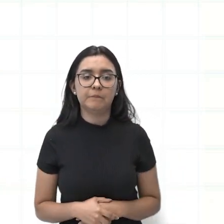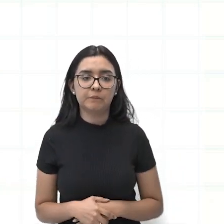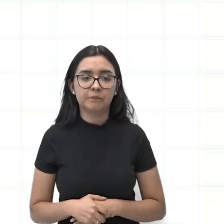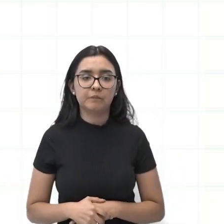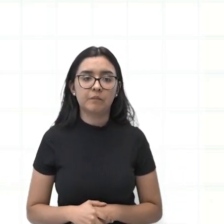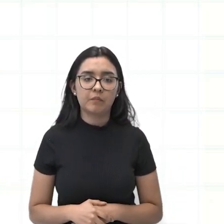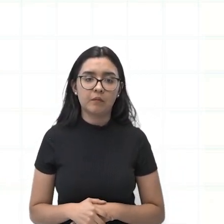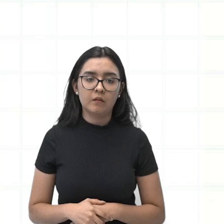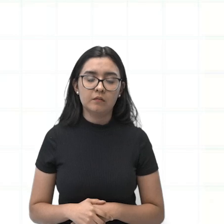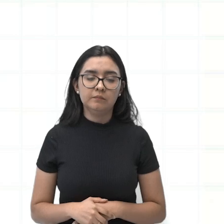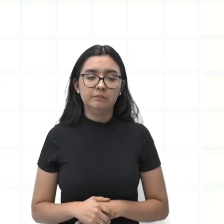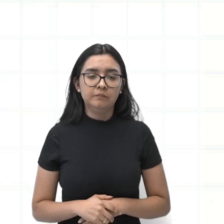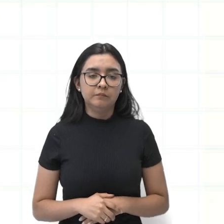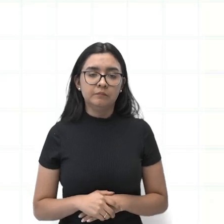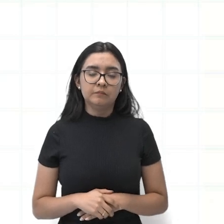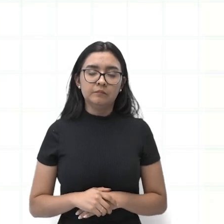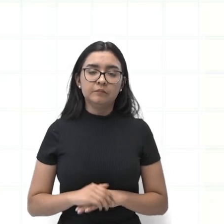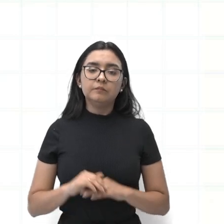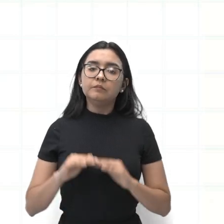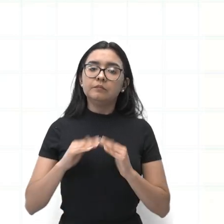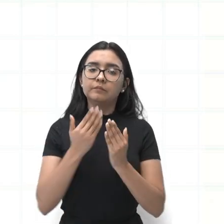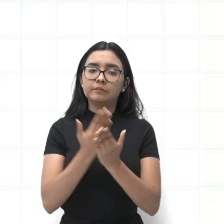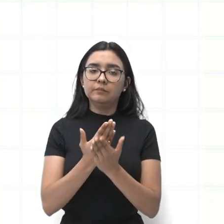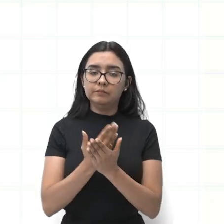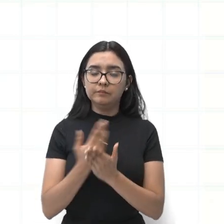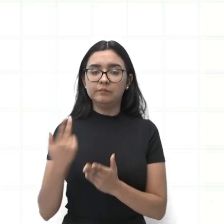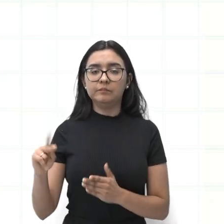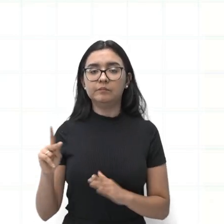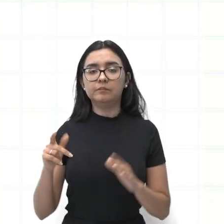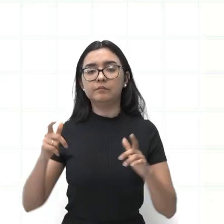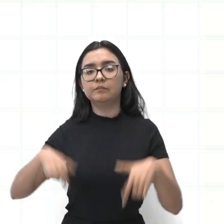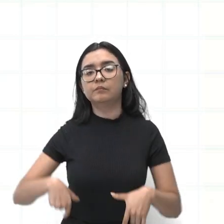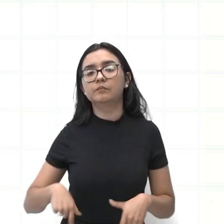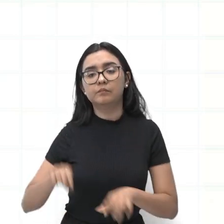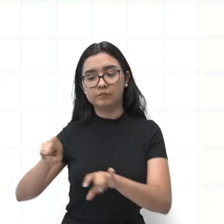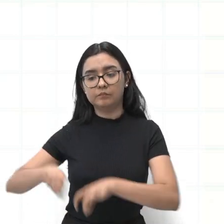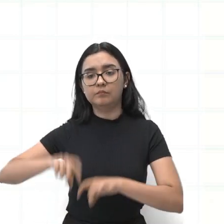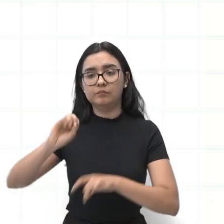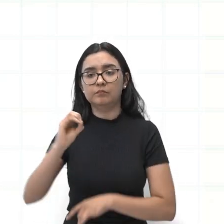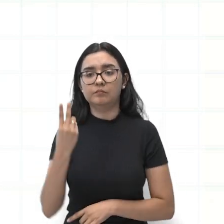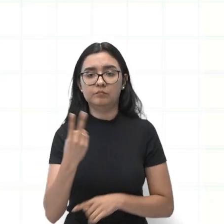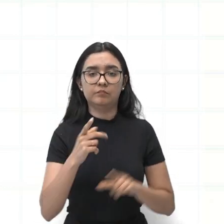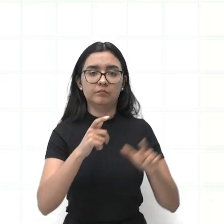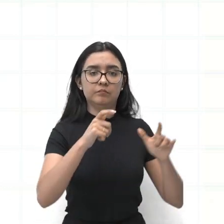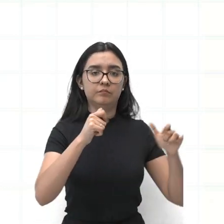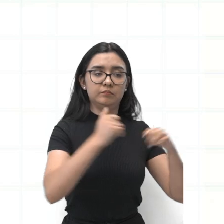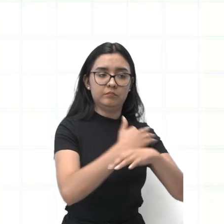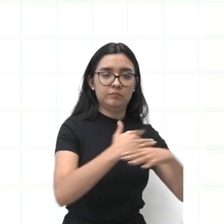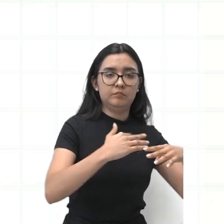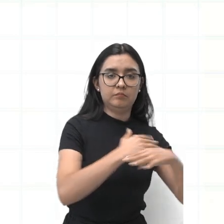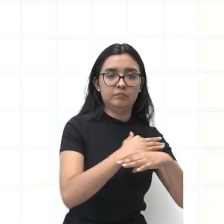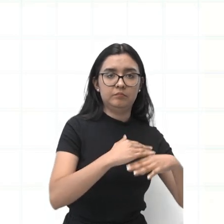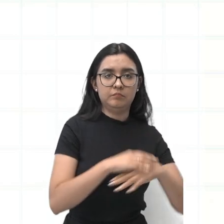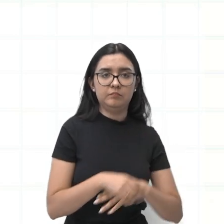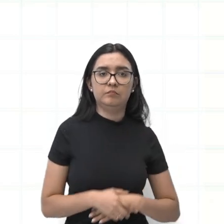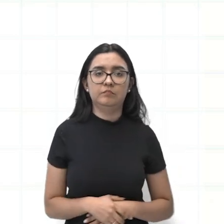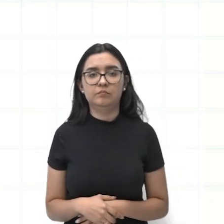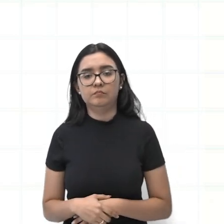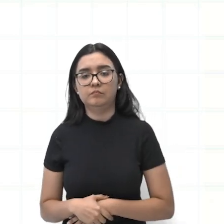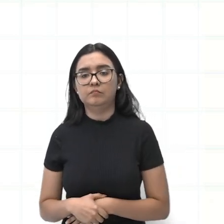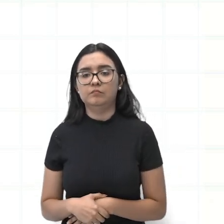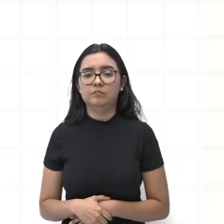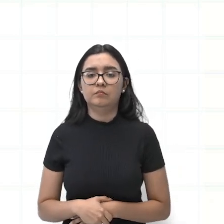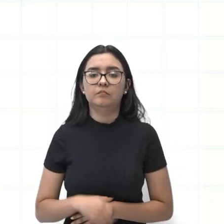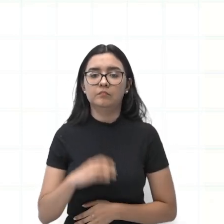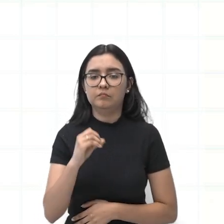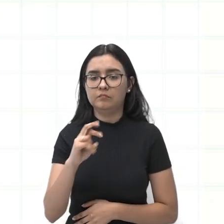school é sua escola no campo ou na cidade? Ou, né, a